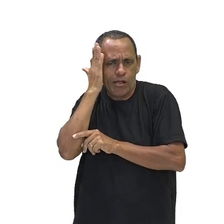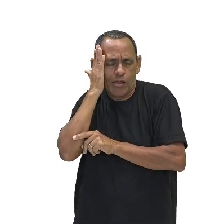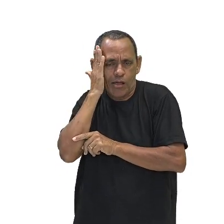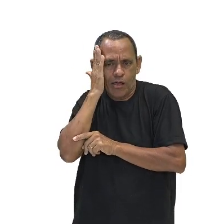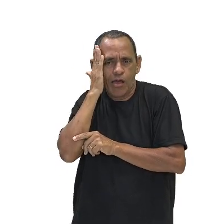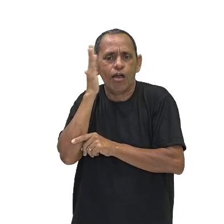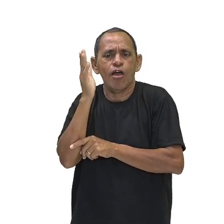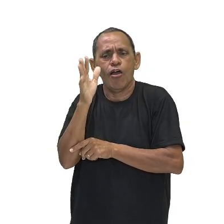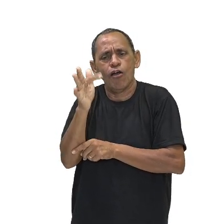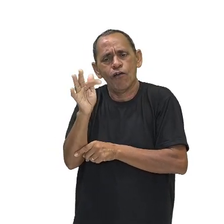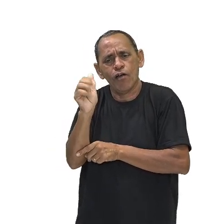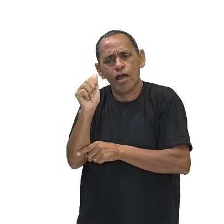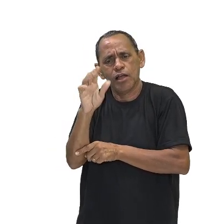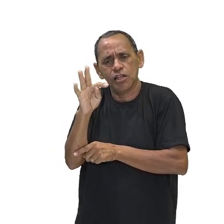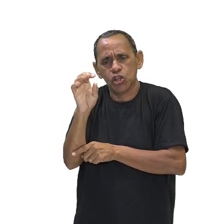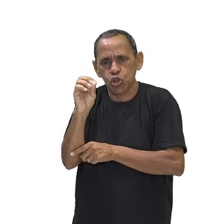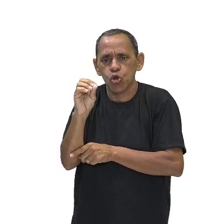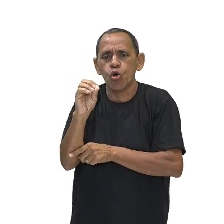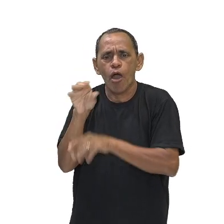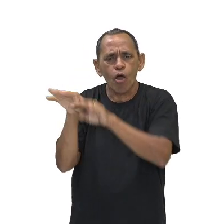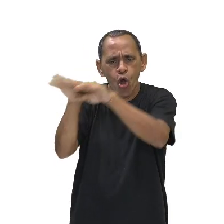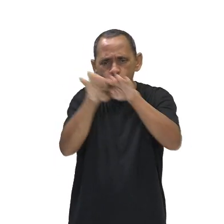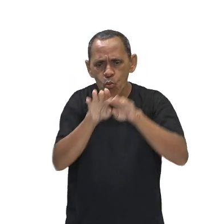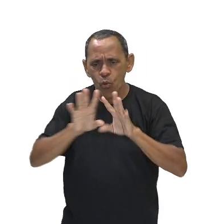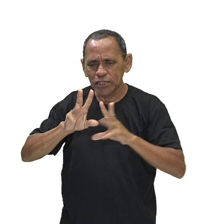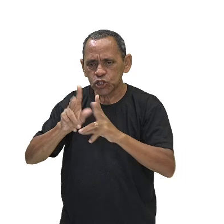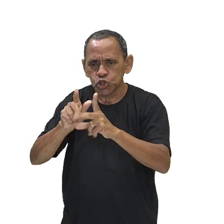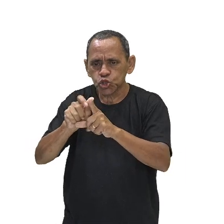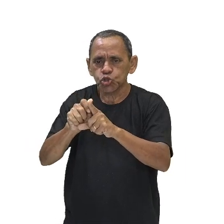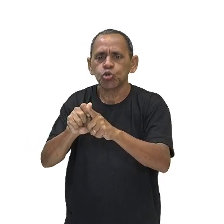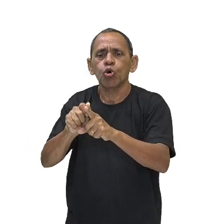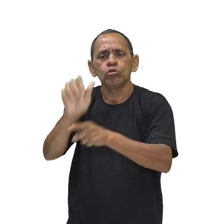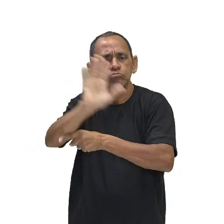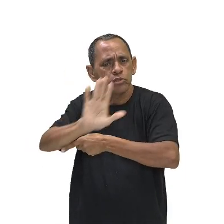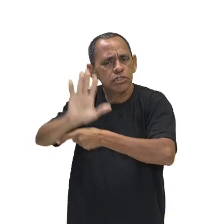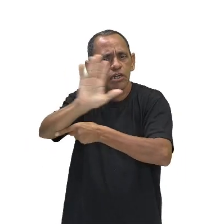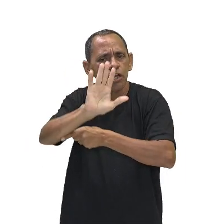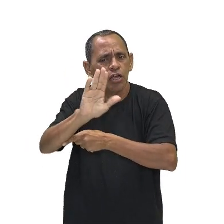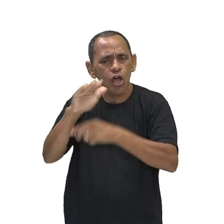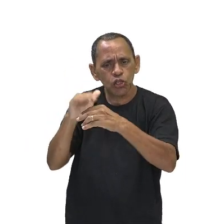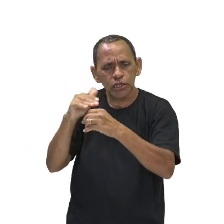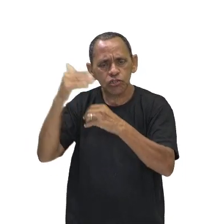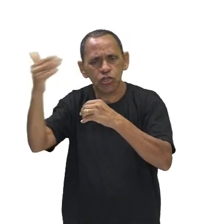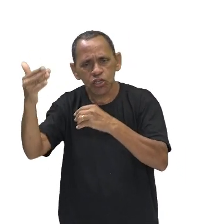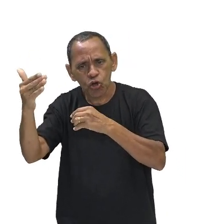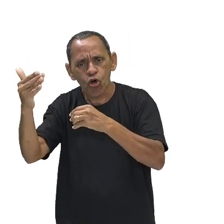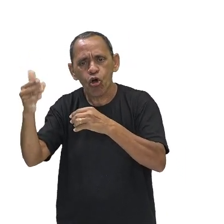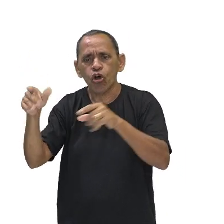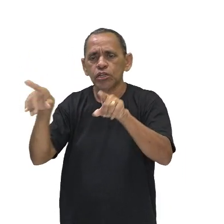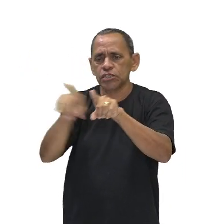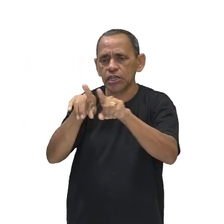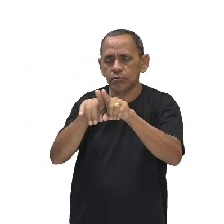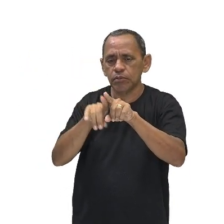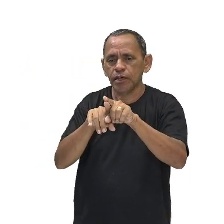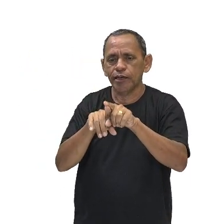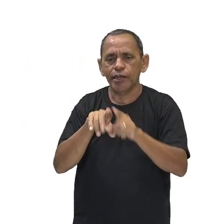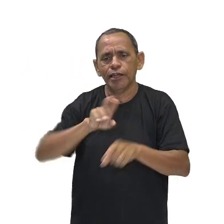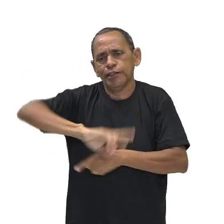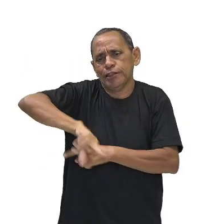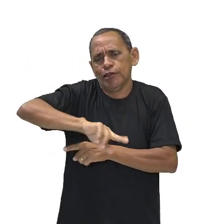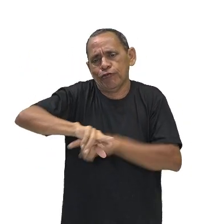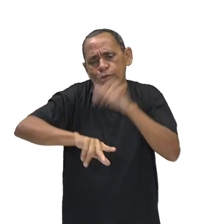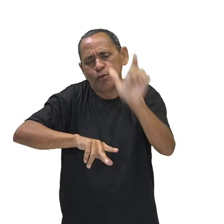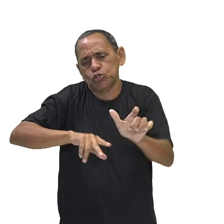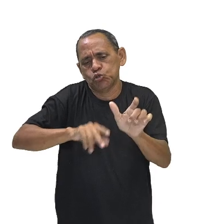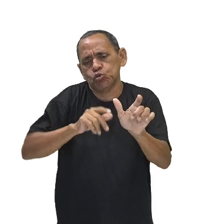Ele é comum a todos, que tem generalidade, ele é exterior ao indivíduo, não é a pessoa que determina,